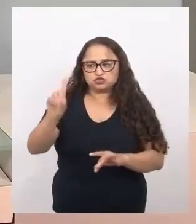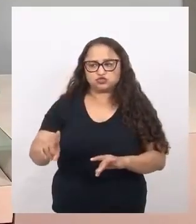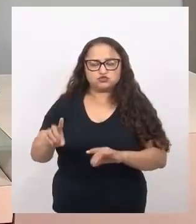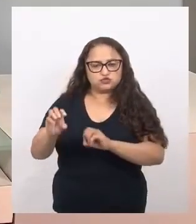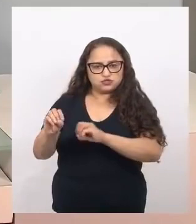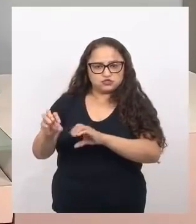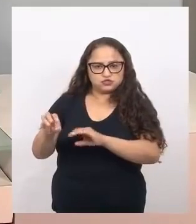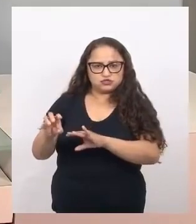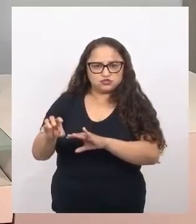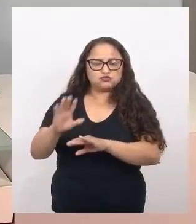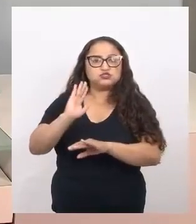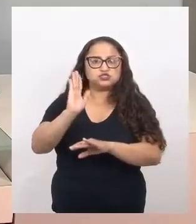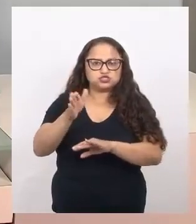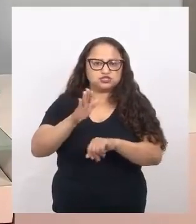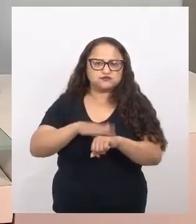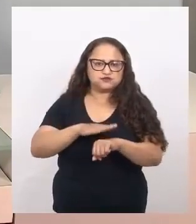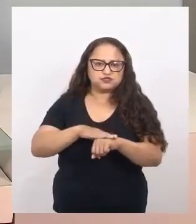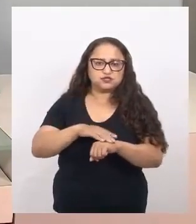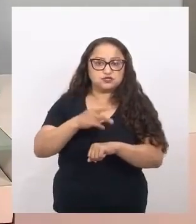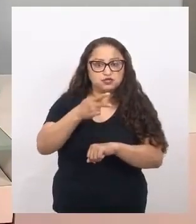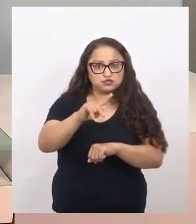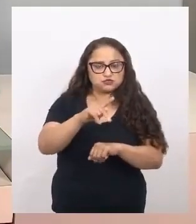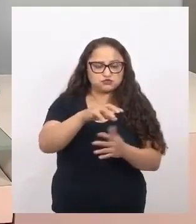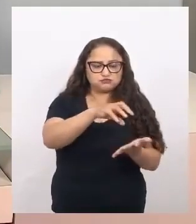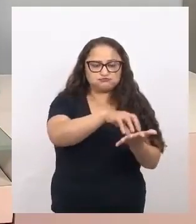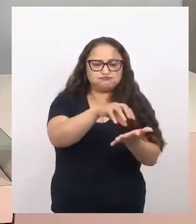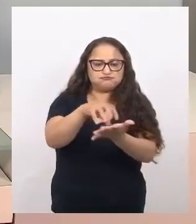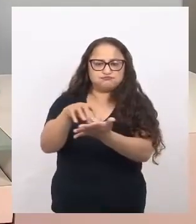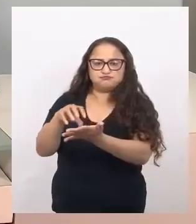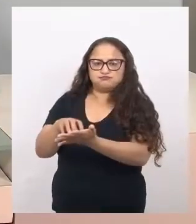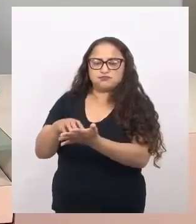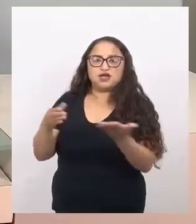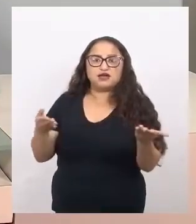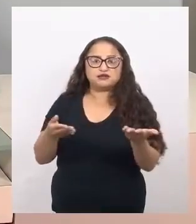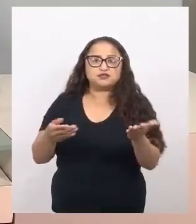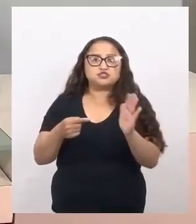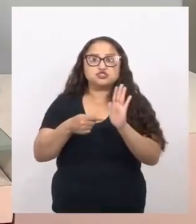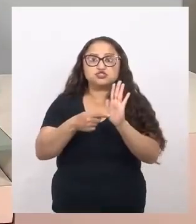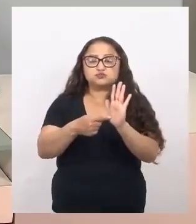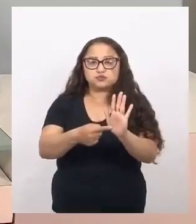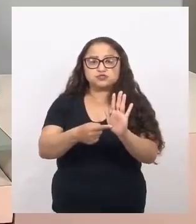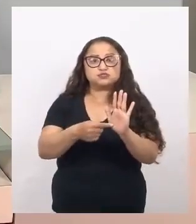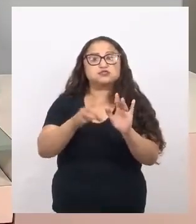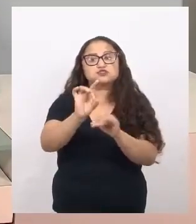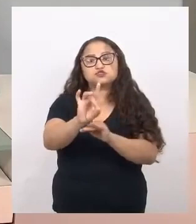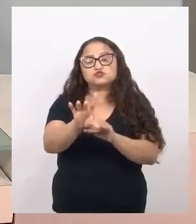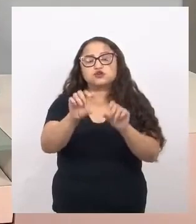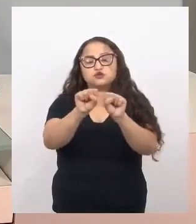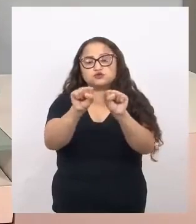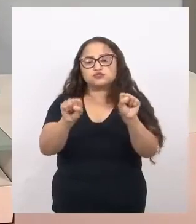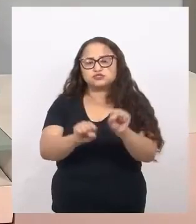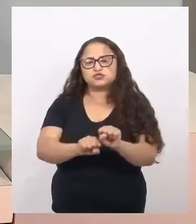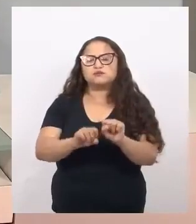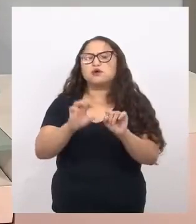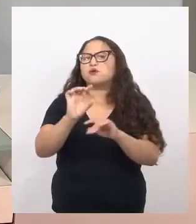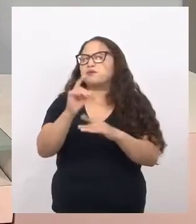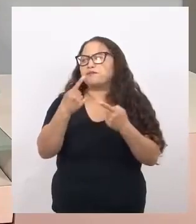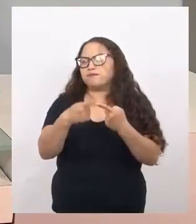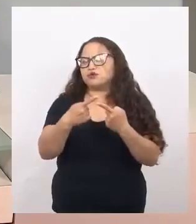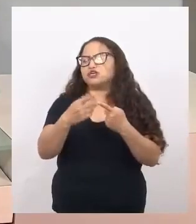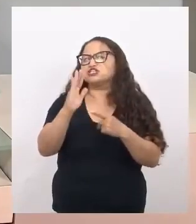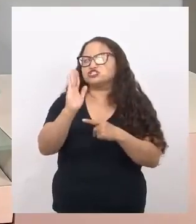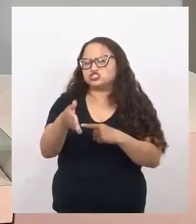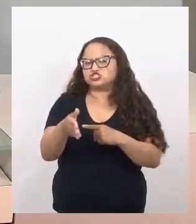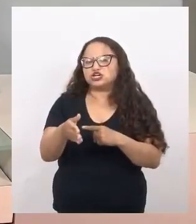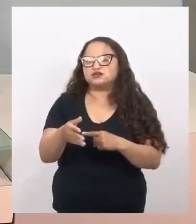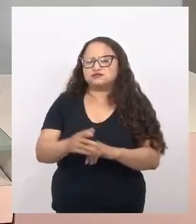elas reproduziram isso nas suas regionais. Aqui a gente só está apresentando o sistema, que a gente também já enviou os manuais, tá bom? Então é